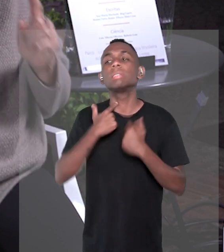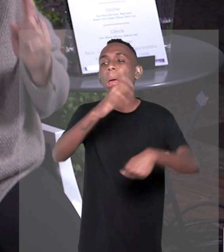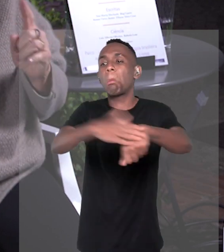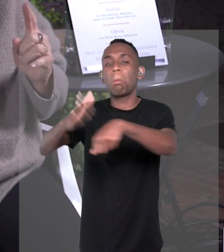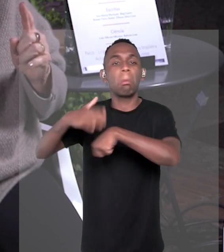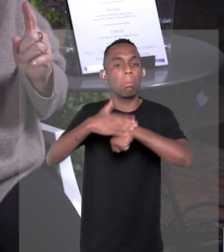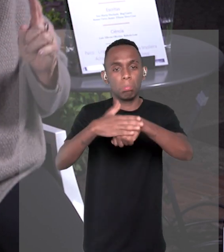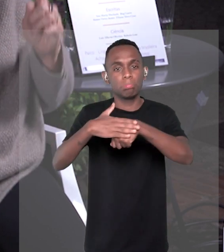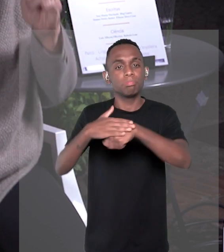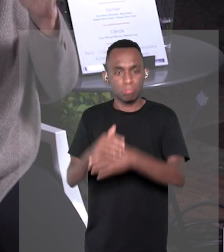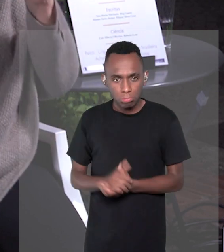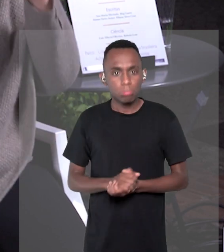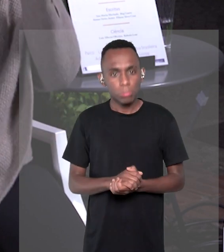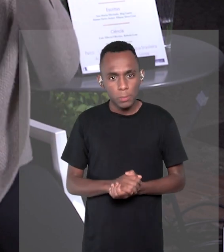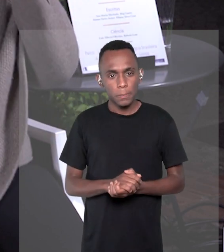eu queria dizer,